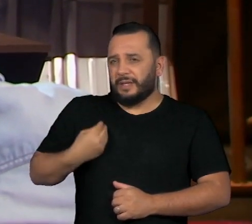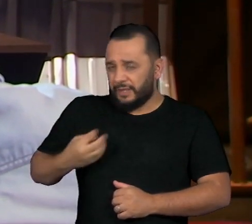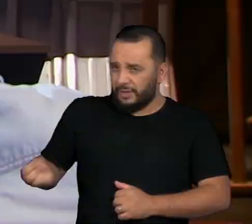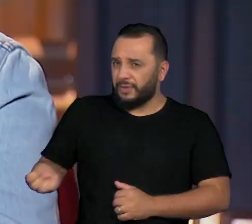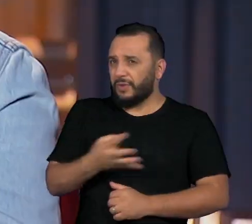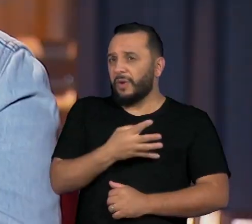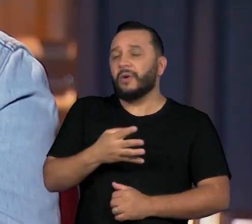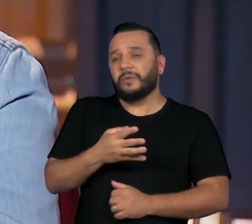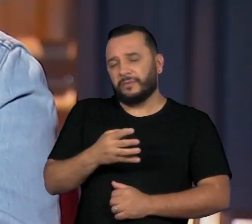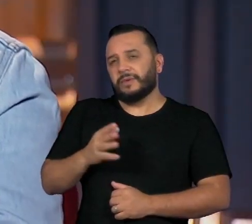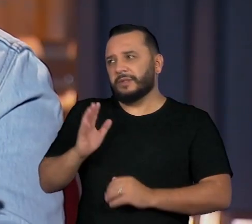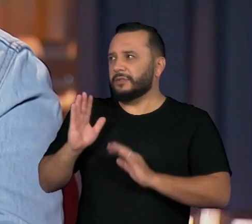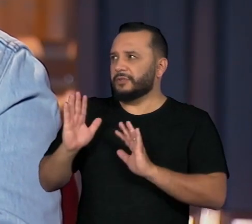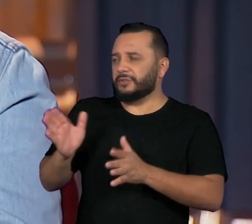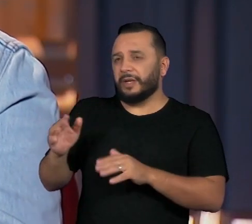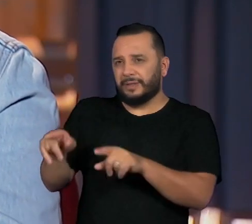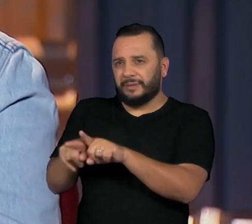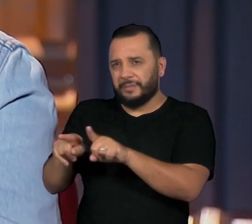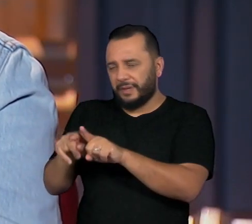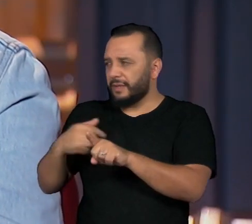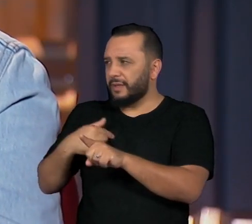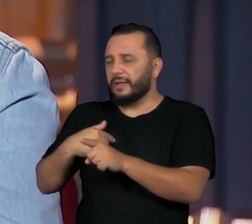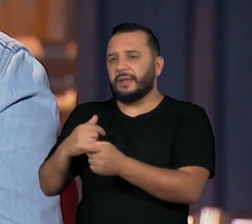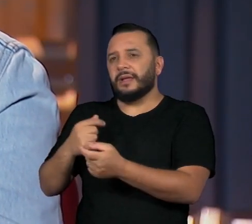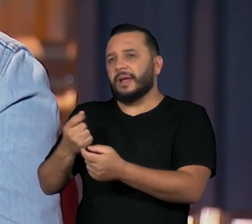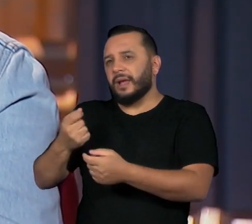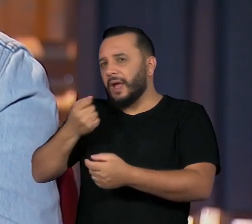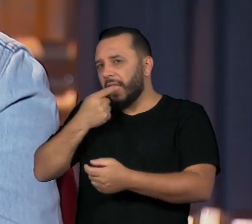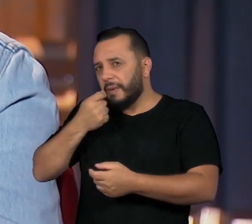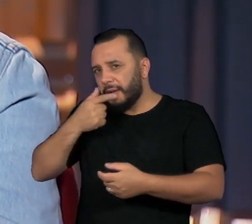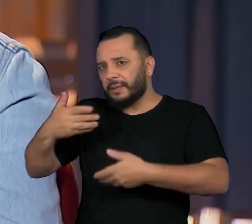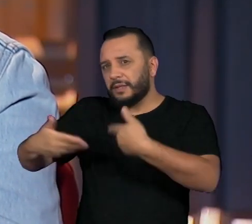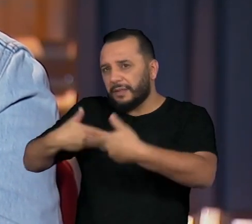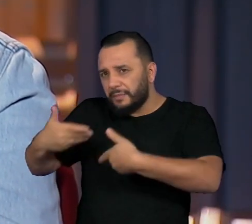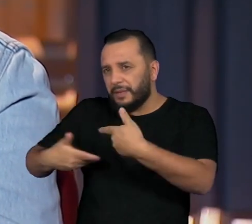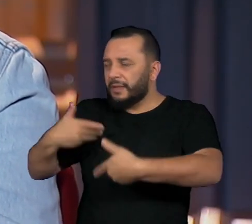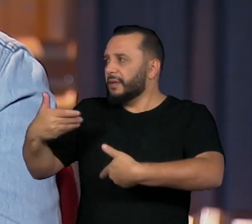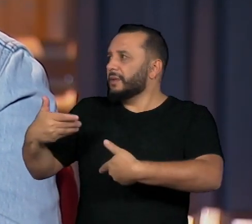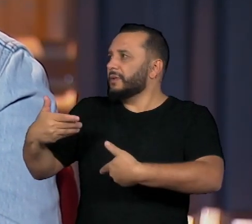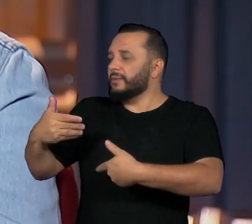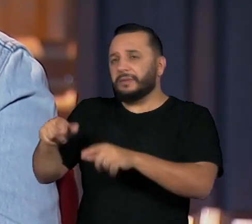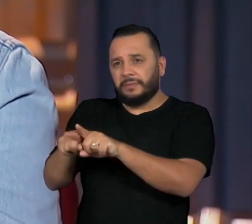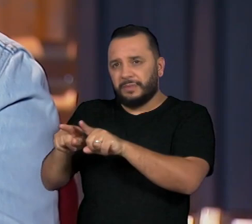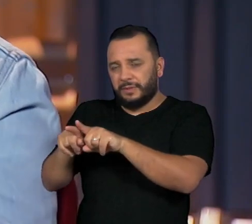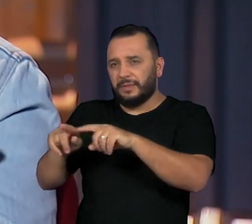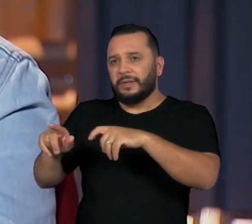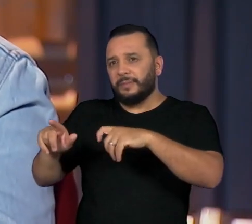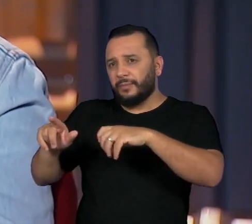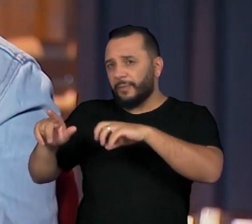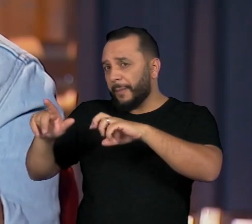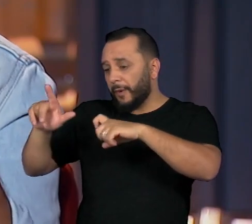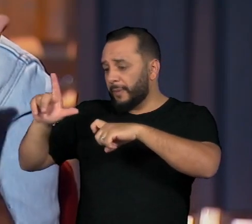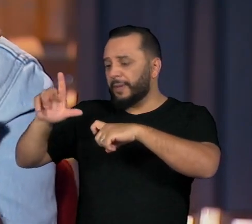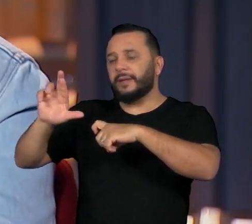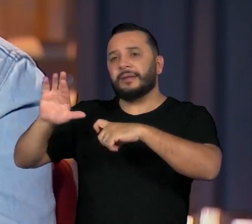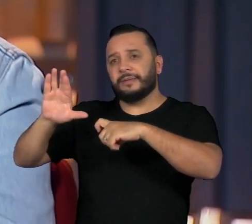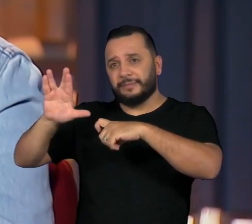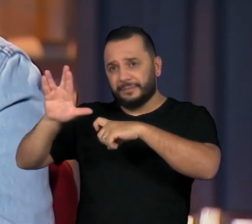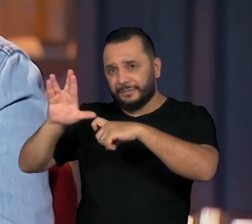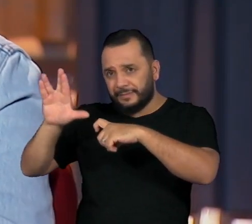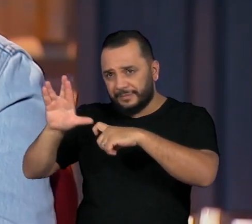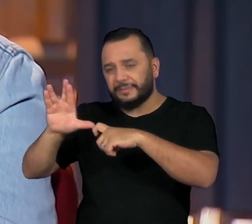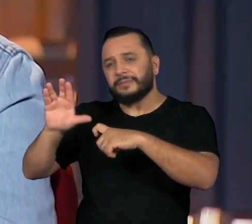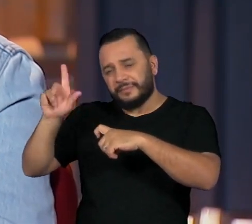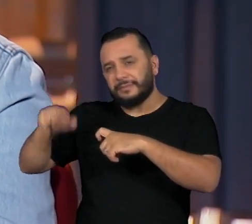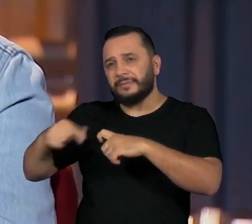na psiquiatria e da própria cannabis é a importância do contexto para a cura espiritual ou para a cura psíquica.